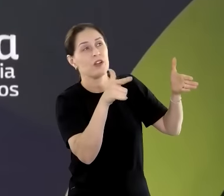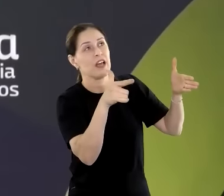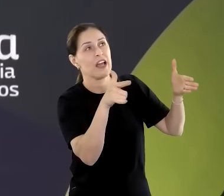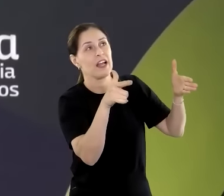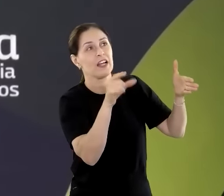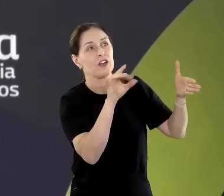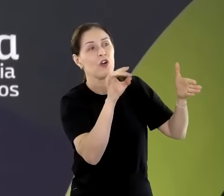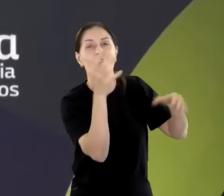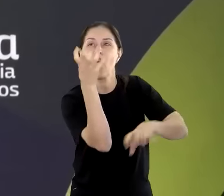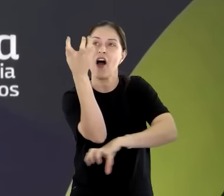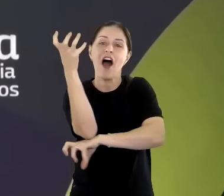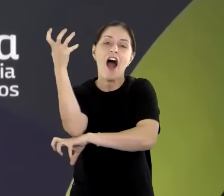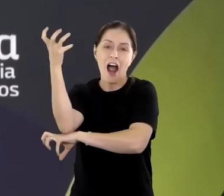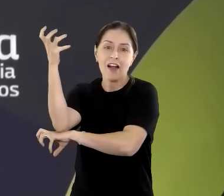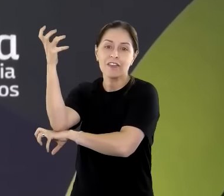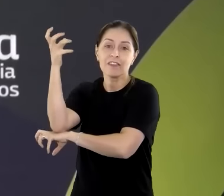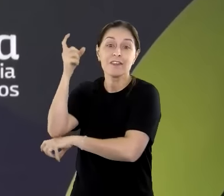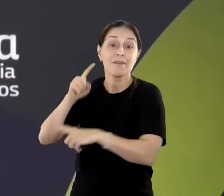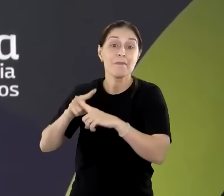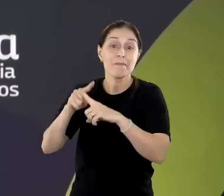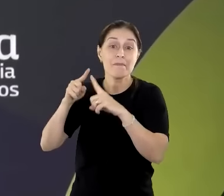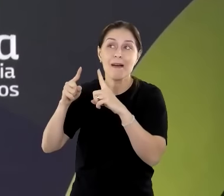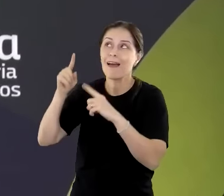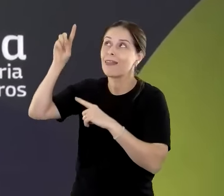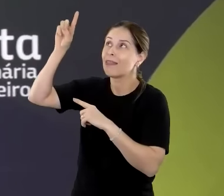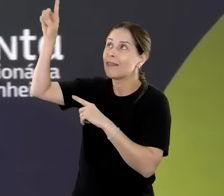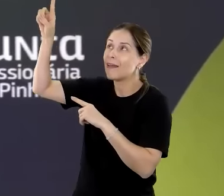atrás do seu alimento.